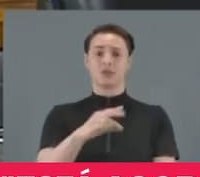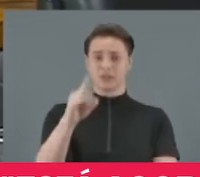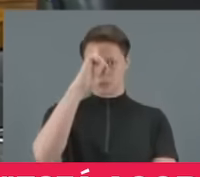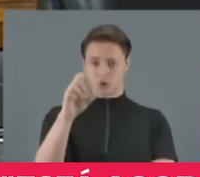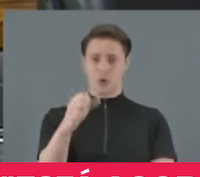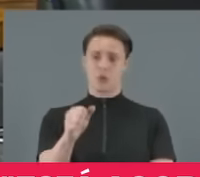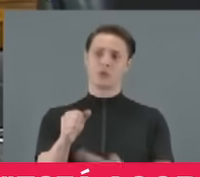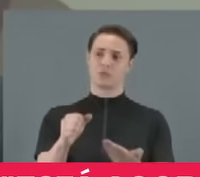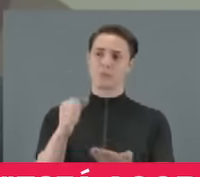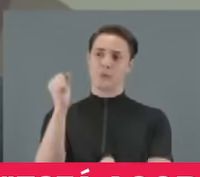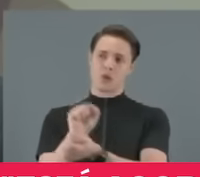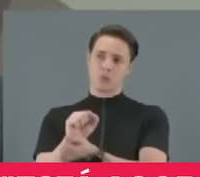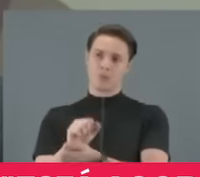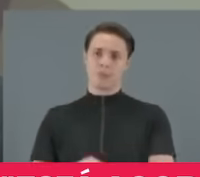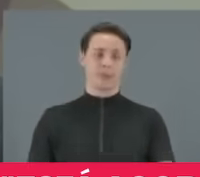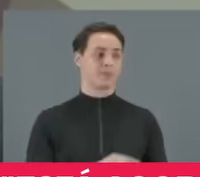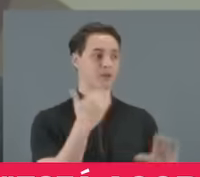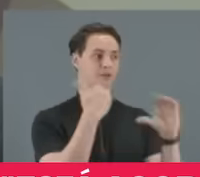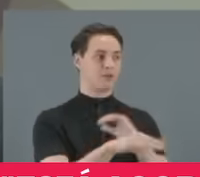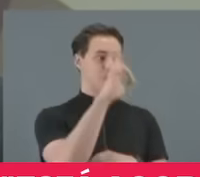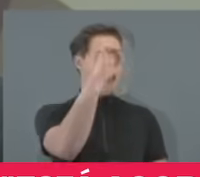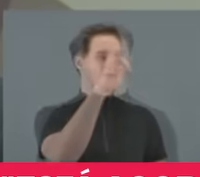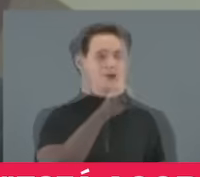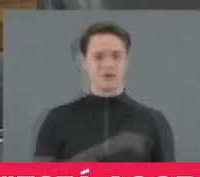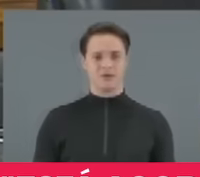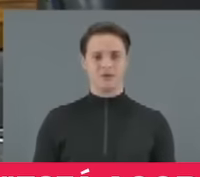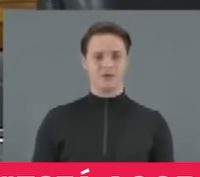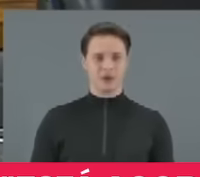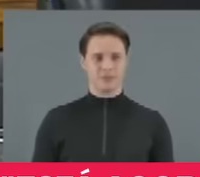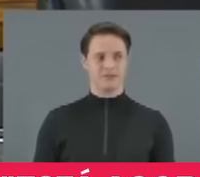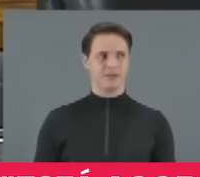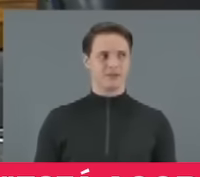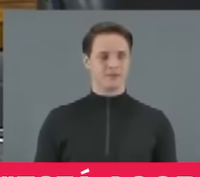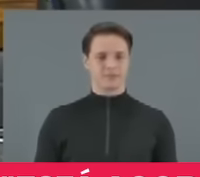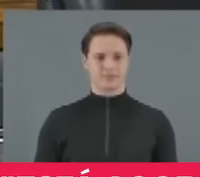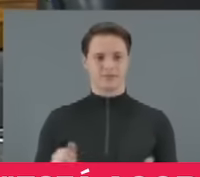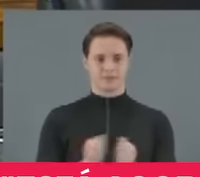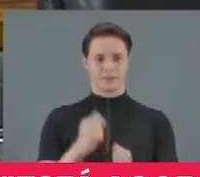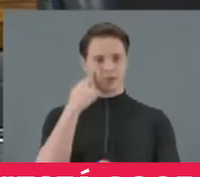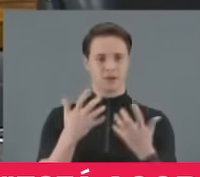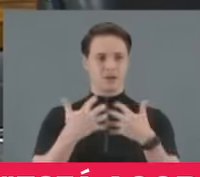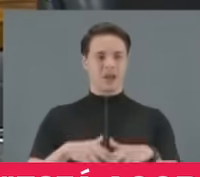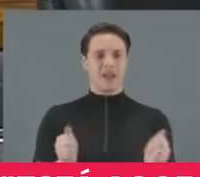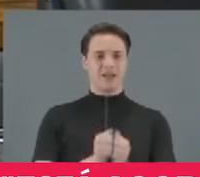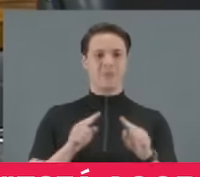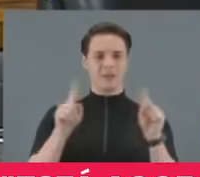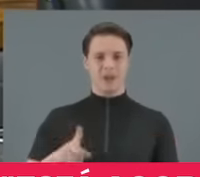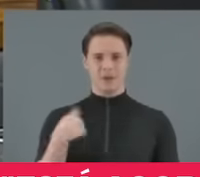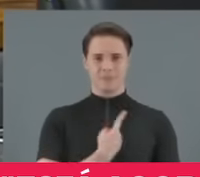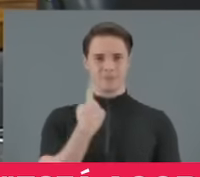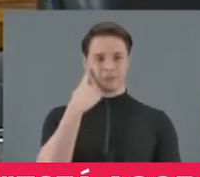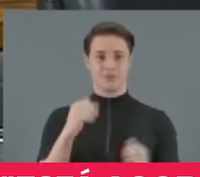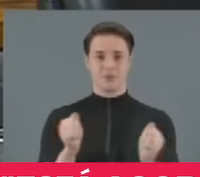de ser seguido, senhor Anderson. Ele foi enviado no dia 6 para todas as instituições. Aí eu informo a comissão. O senhor Anderson Torres, que era secretário de segurança, tanto